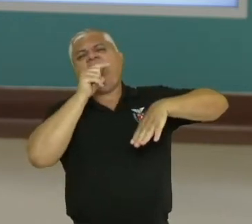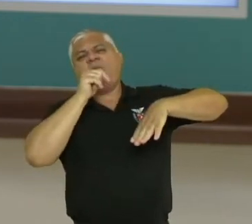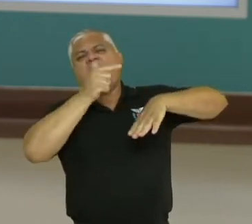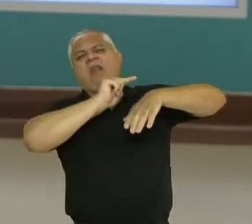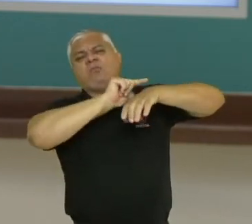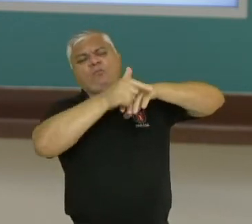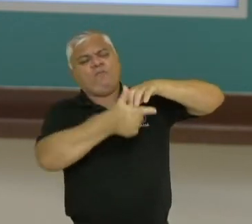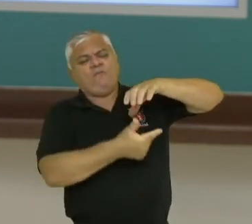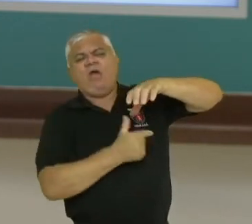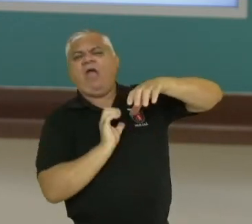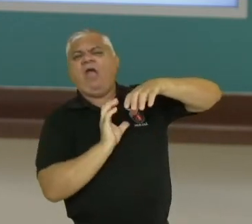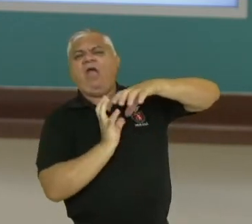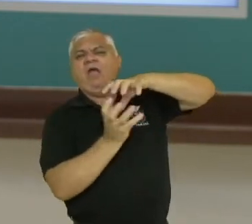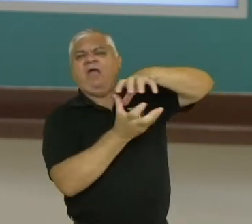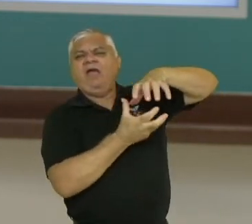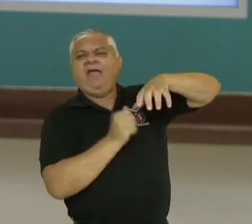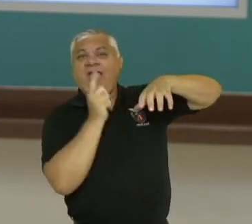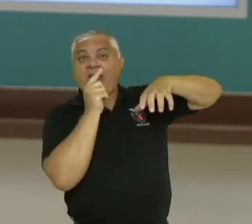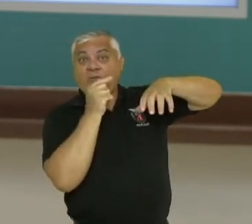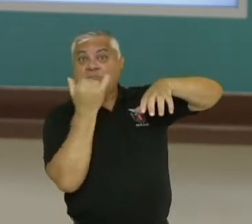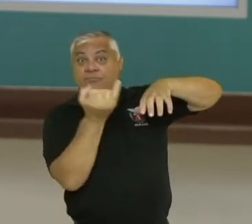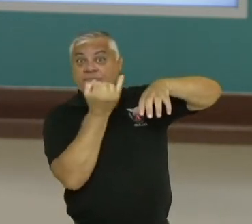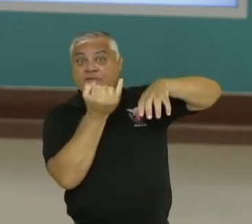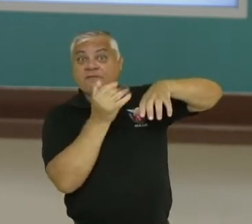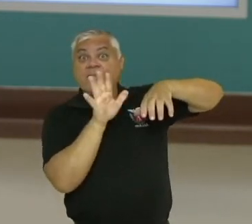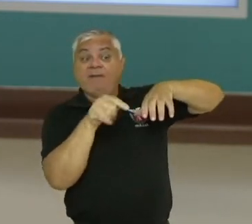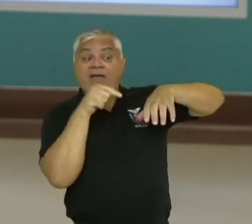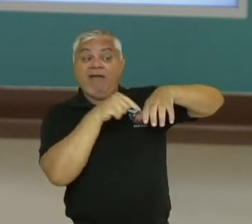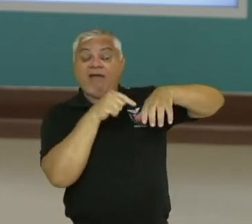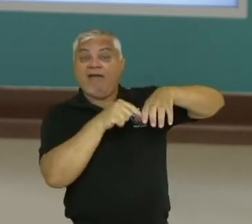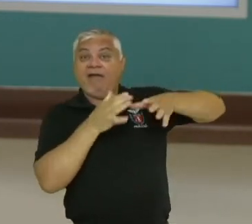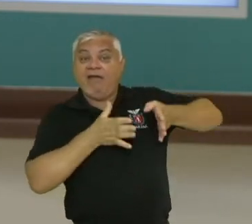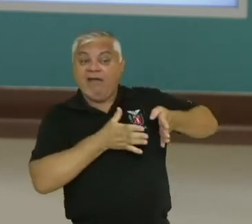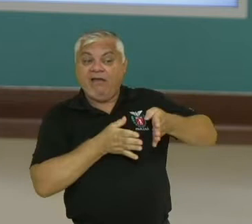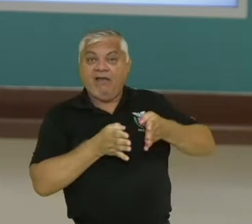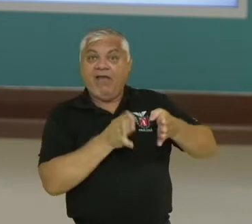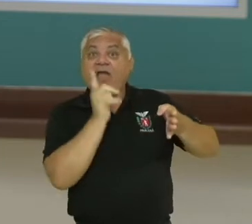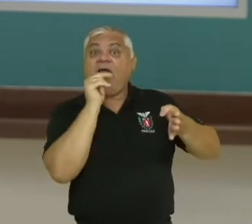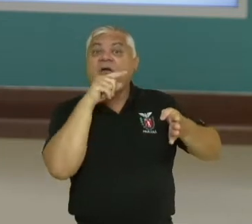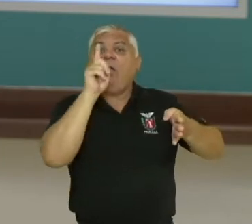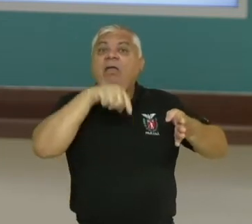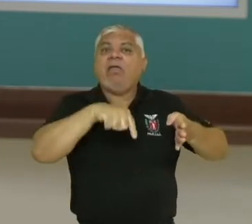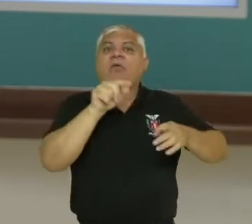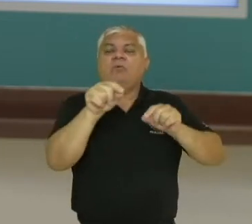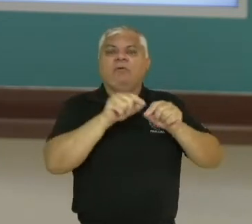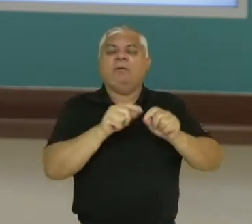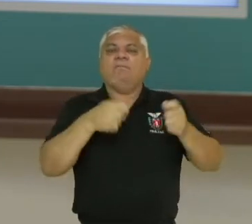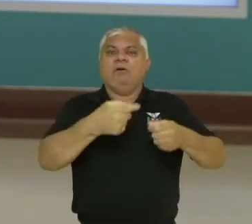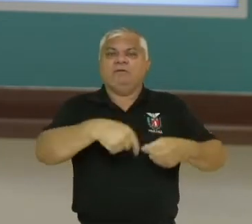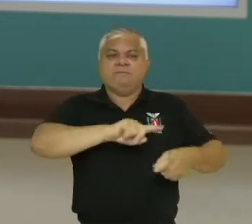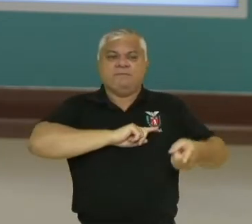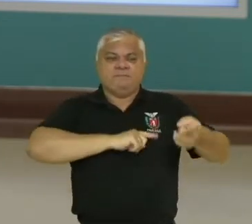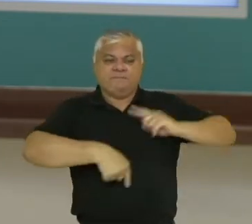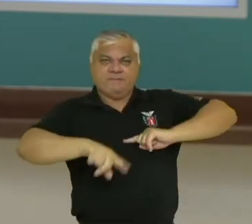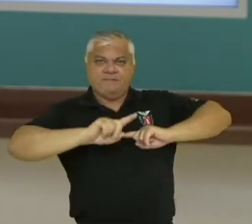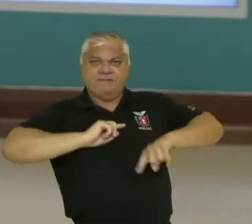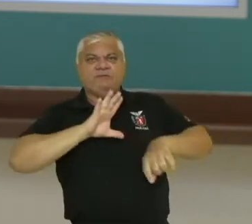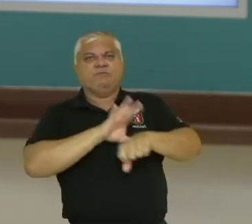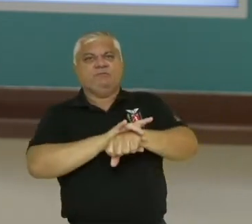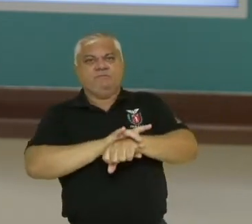muito importante, só que ao mesmo tempo ela é veículo, ela pode transmitir